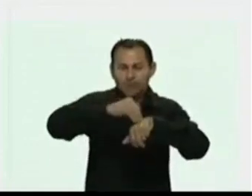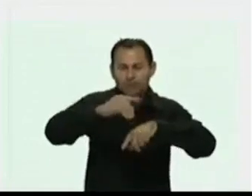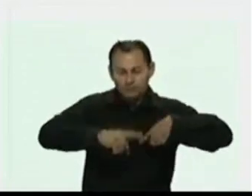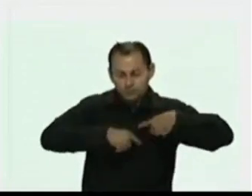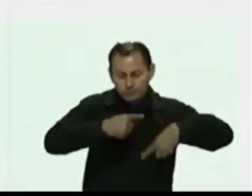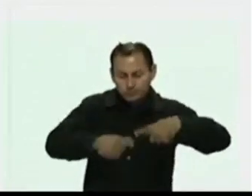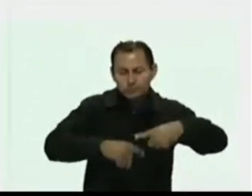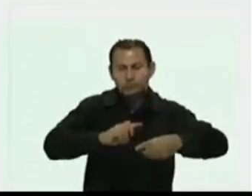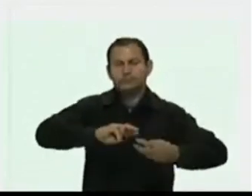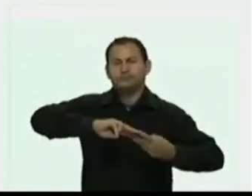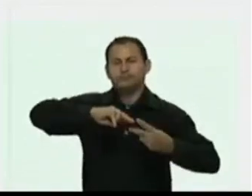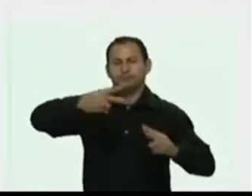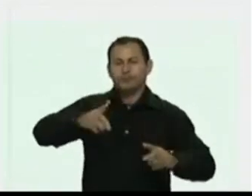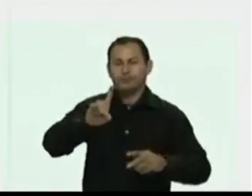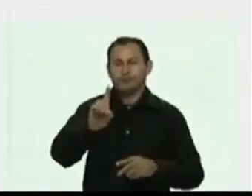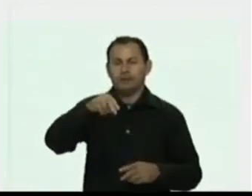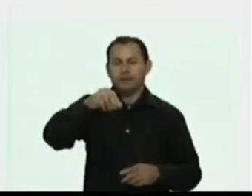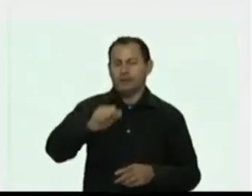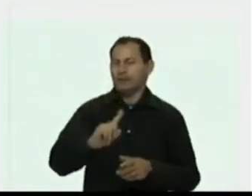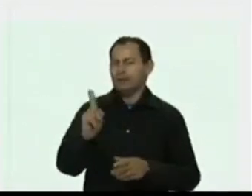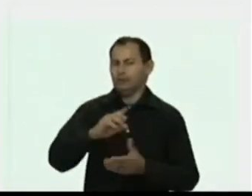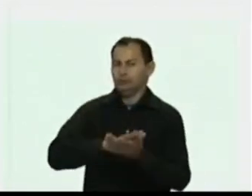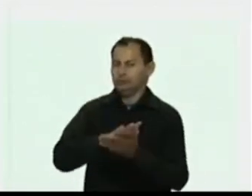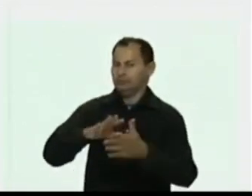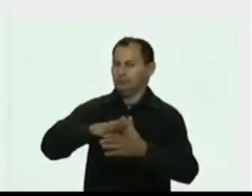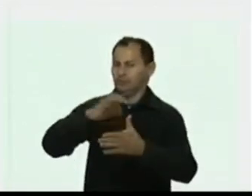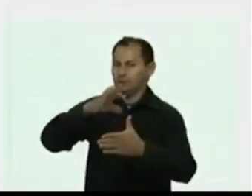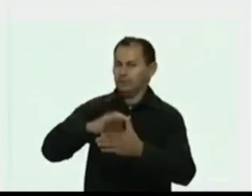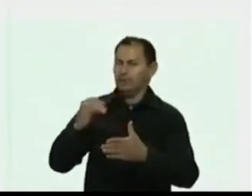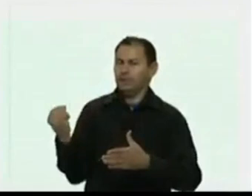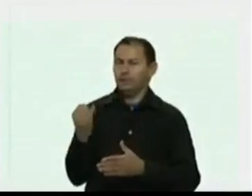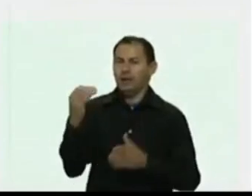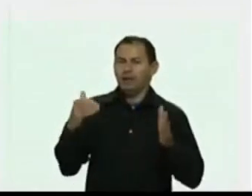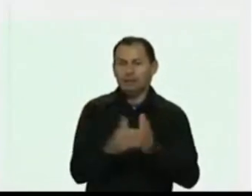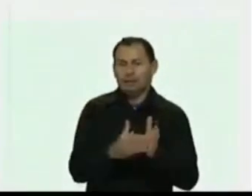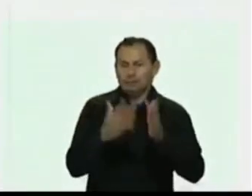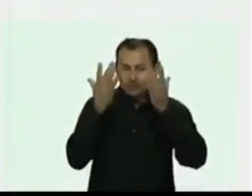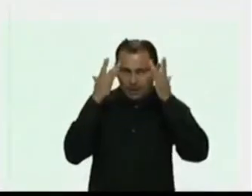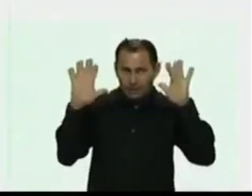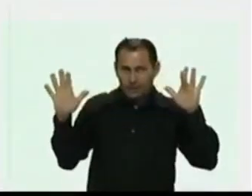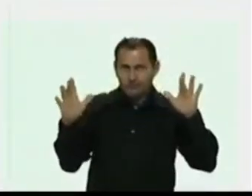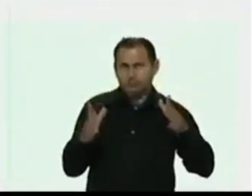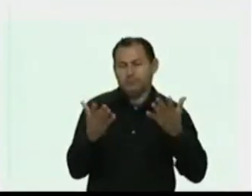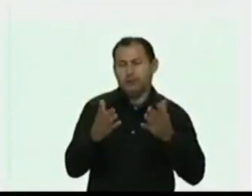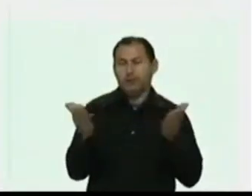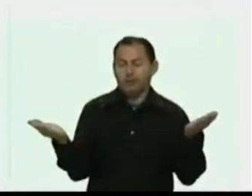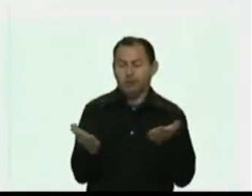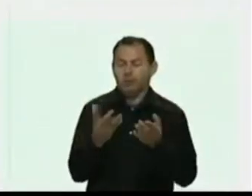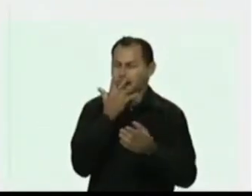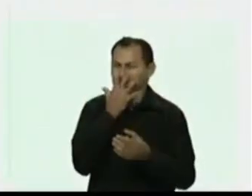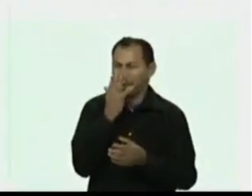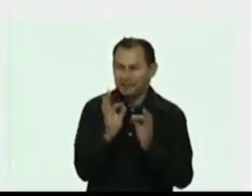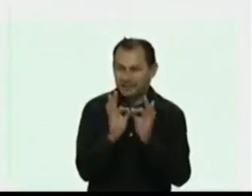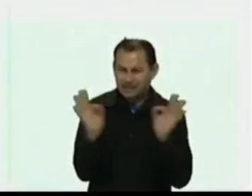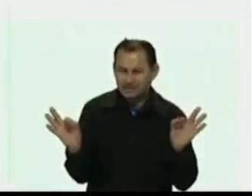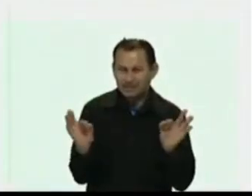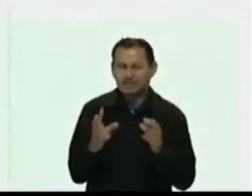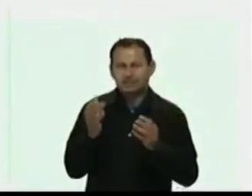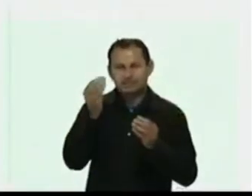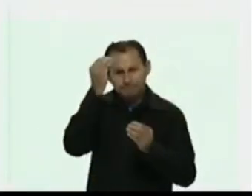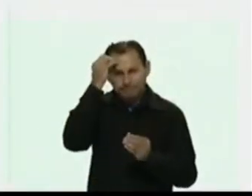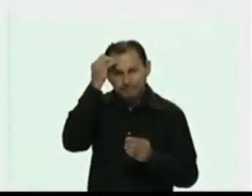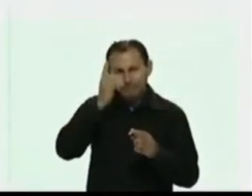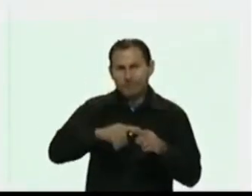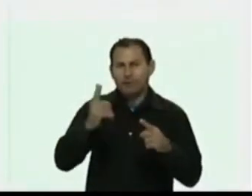frente é o DNA e não a proteína. Isso foi muito importante, porque até aí a gente não sabia, né? Hoje em dia parece simples, porque a gente decora,